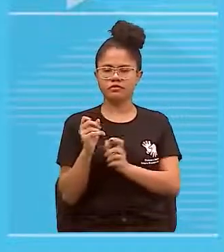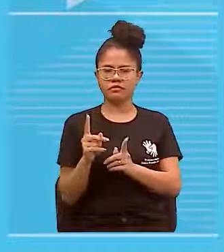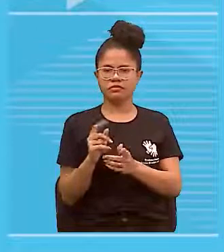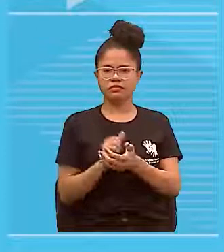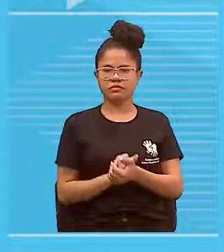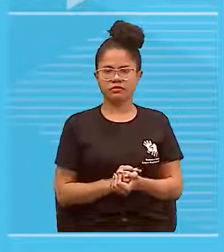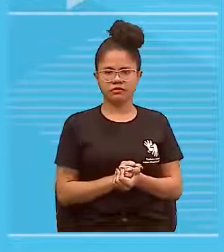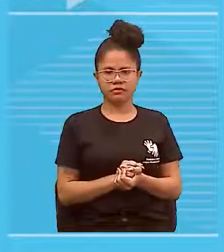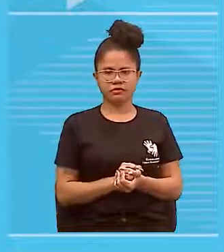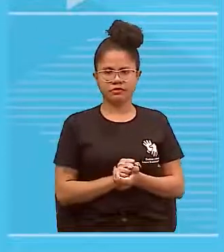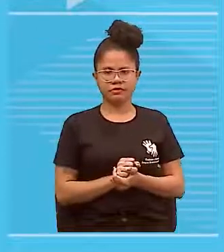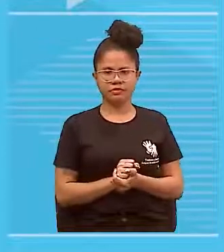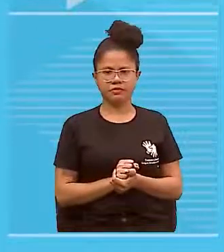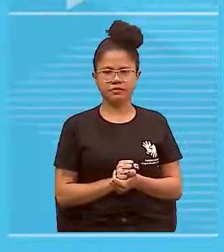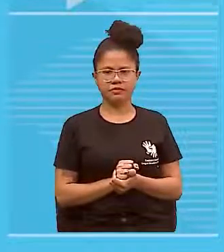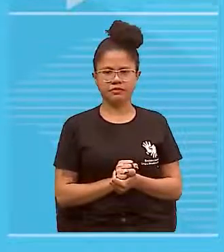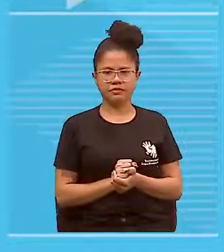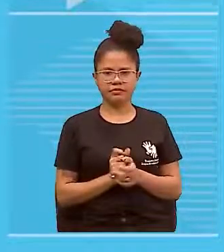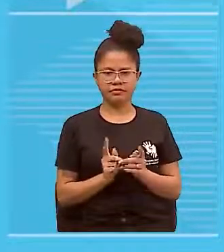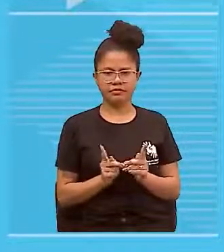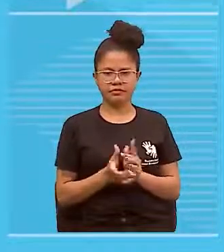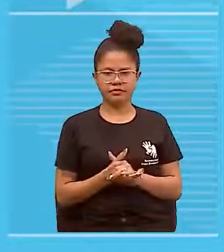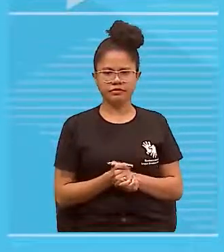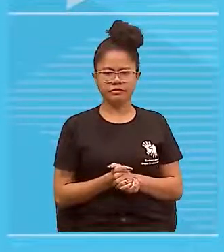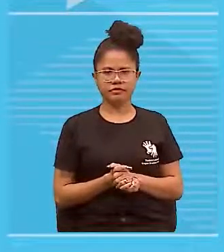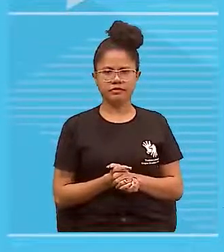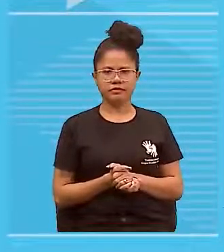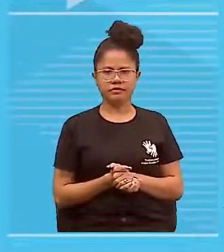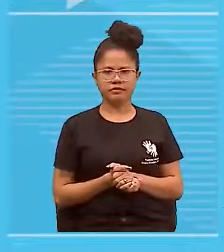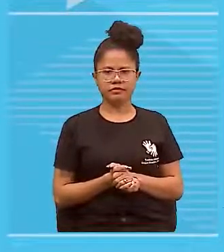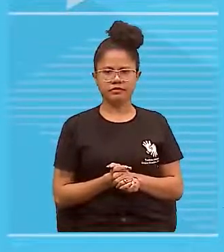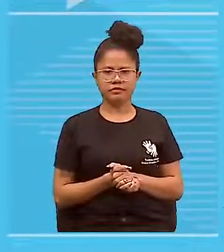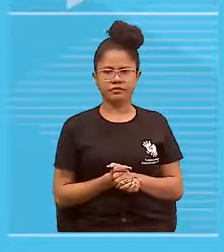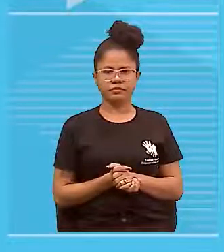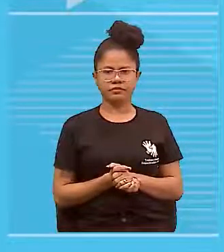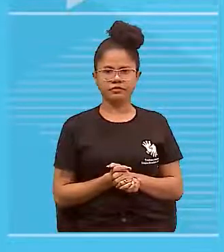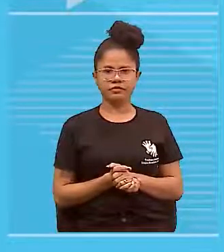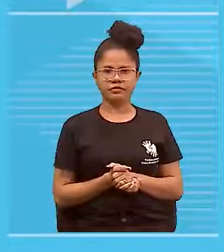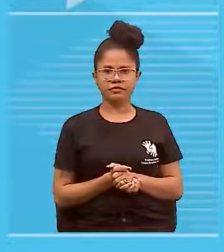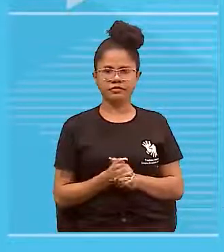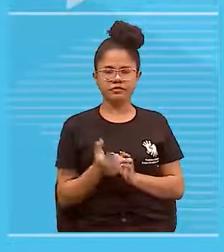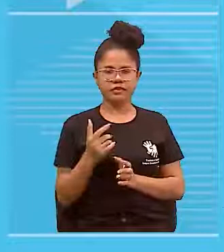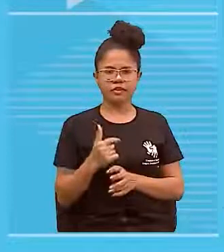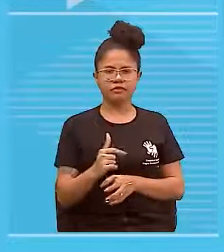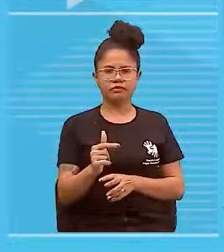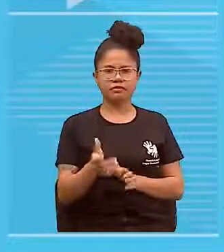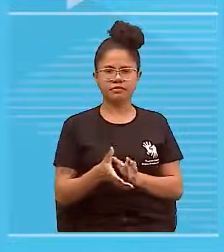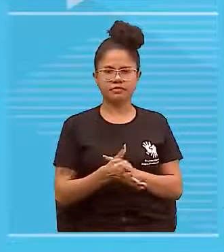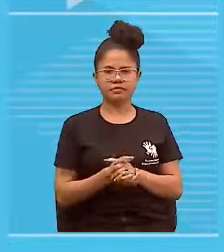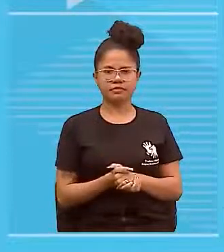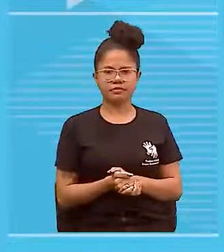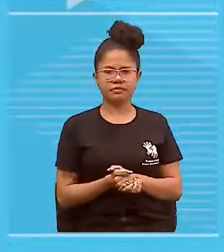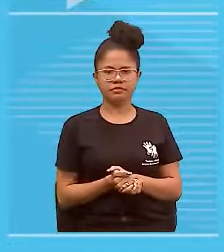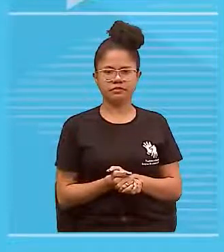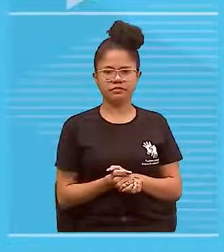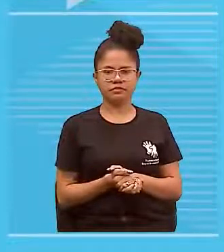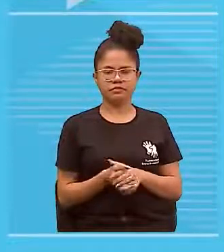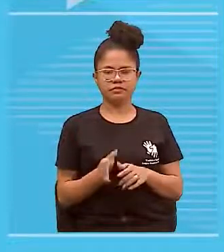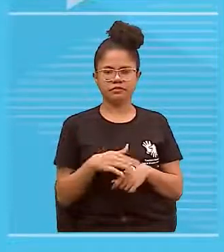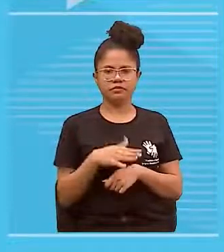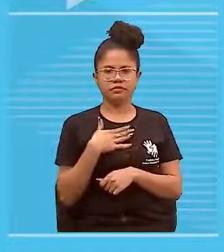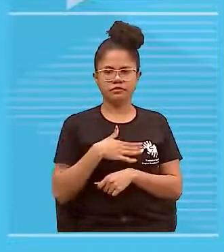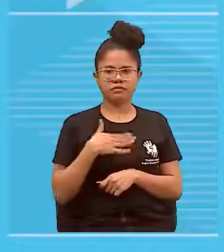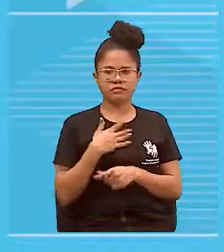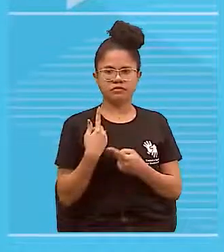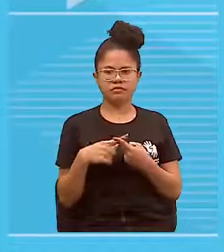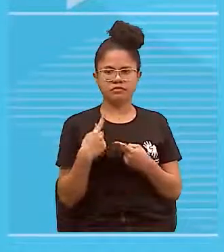Combinado? Certo, beberes? Vamos passar para frente, que essa aula tá massa demais. É uma das partes da biologia que eu mais gosto,